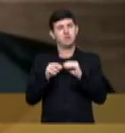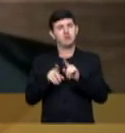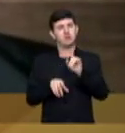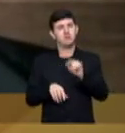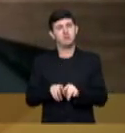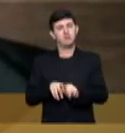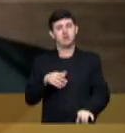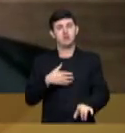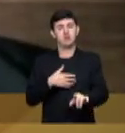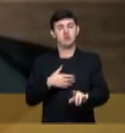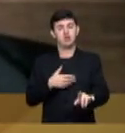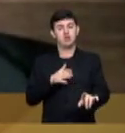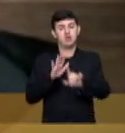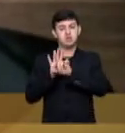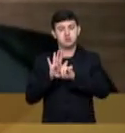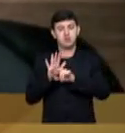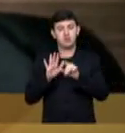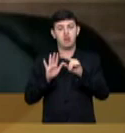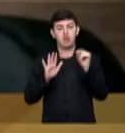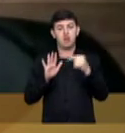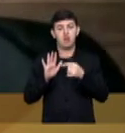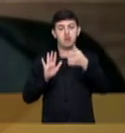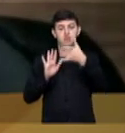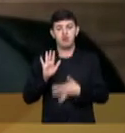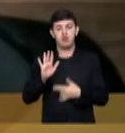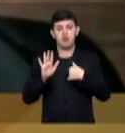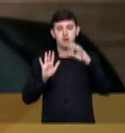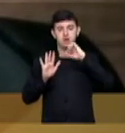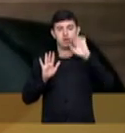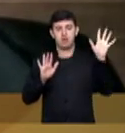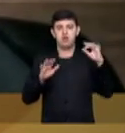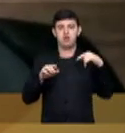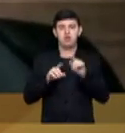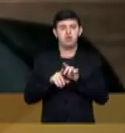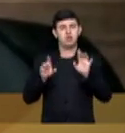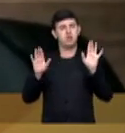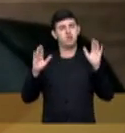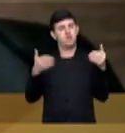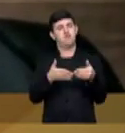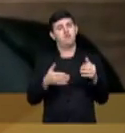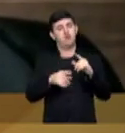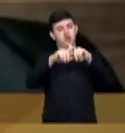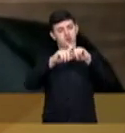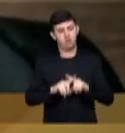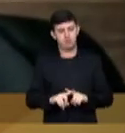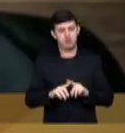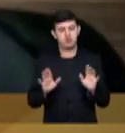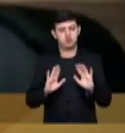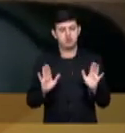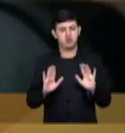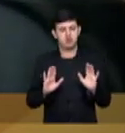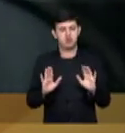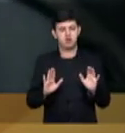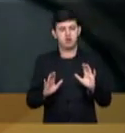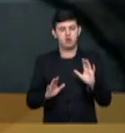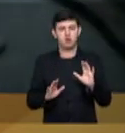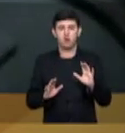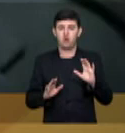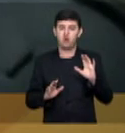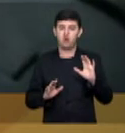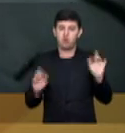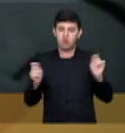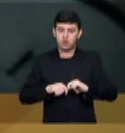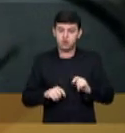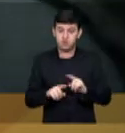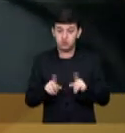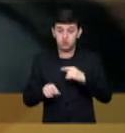a clareza legislativa, não se refere apenas à competência concorrente. Em caso de dúvida sobre